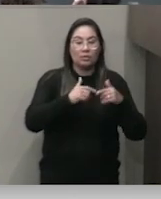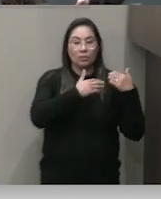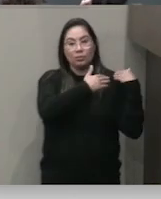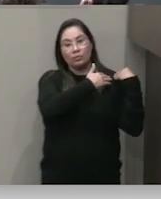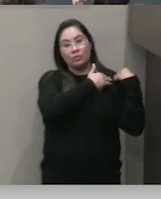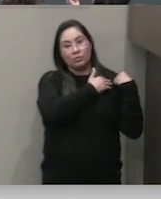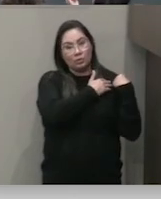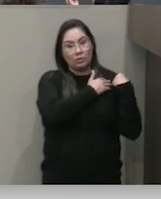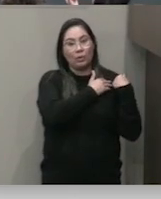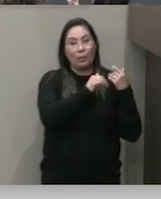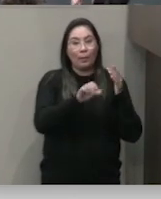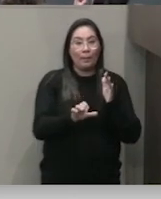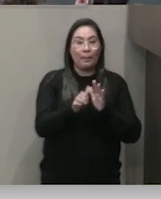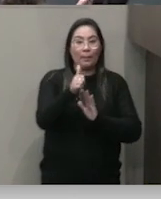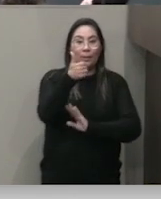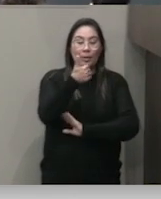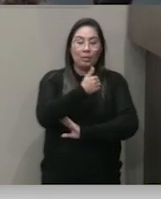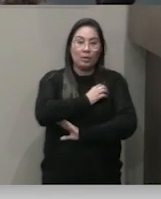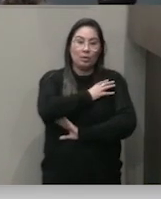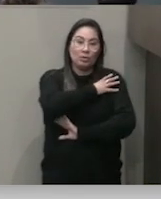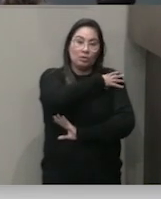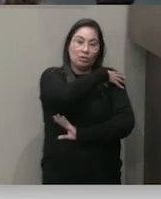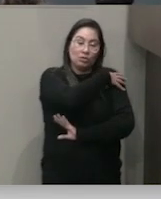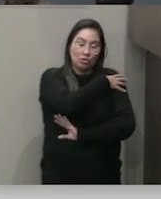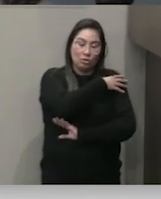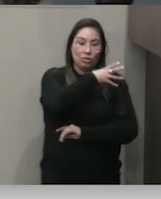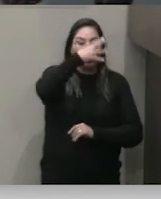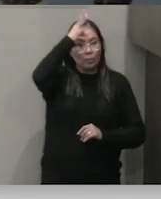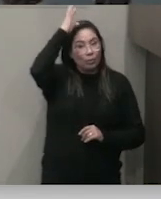funções como primeiro sargento do Corpo